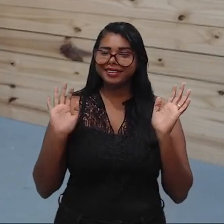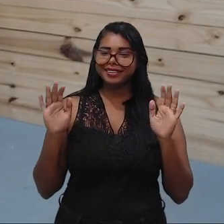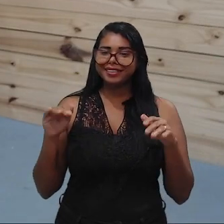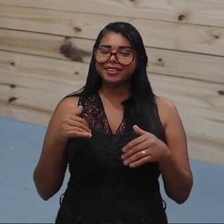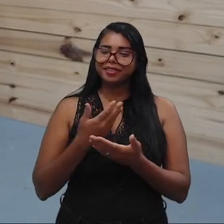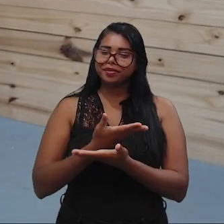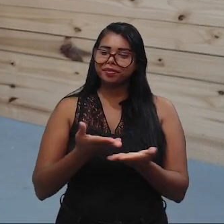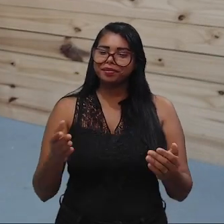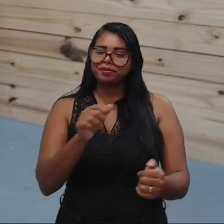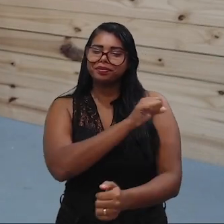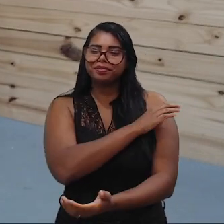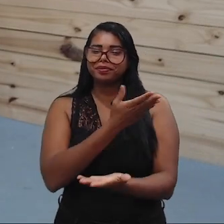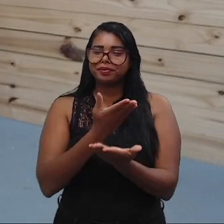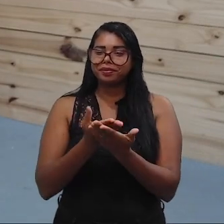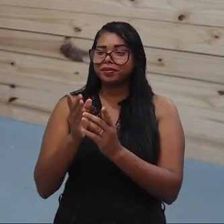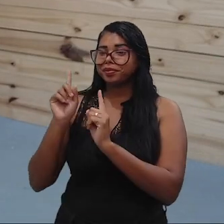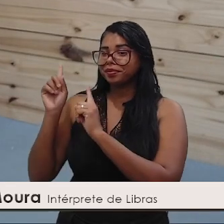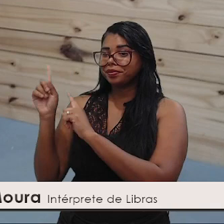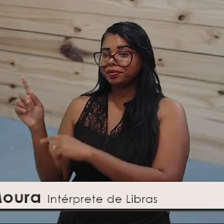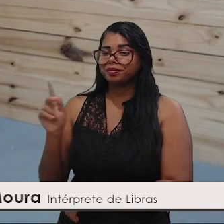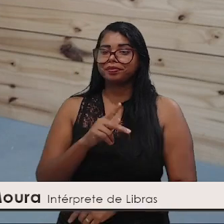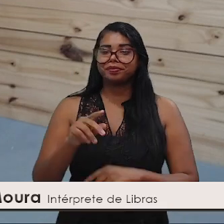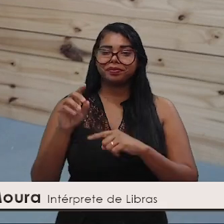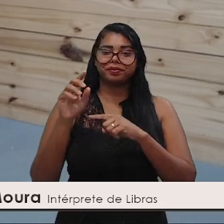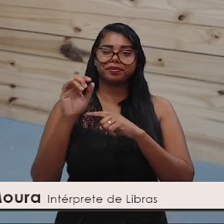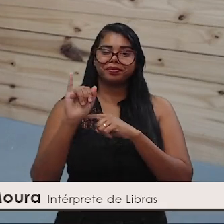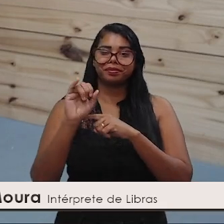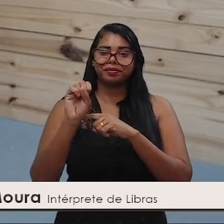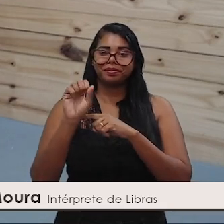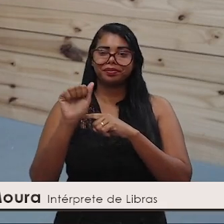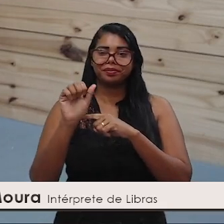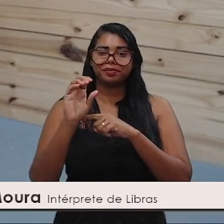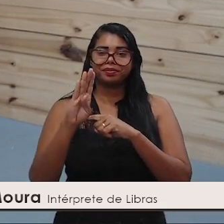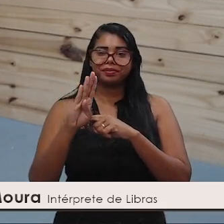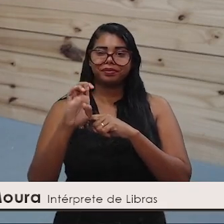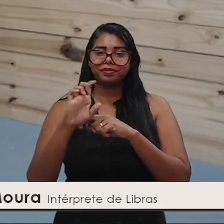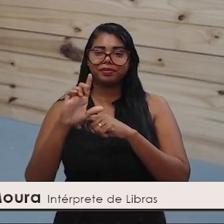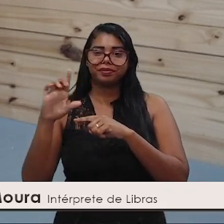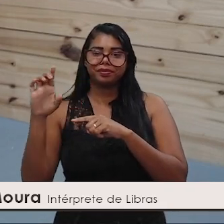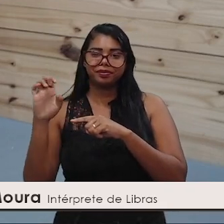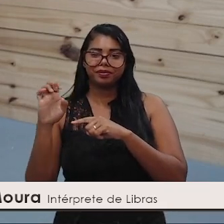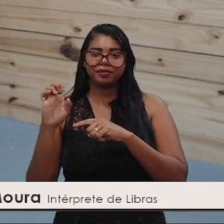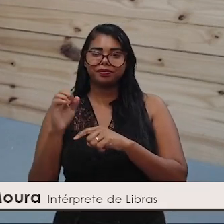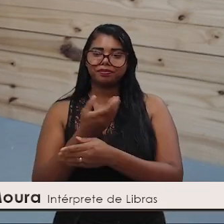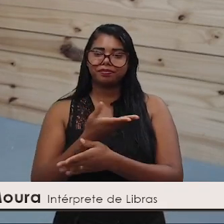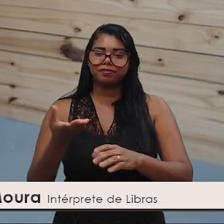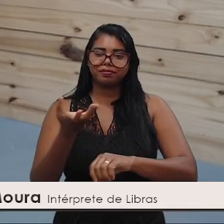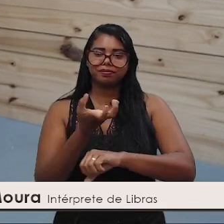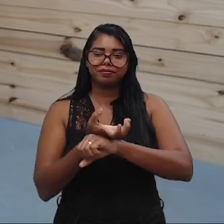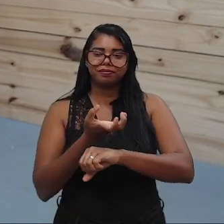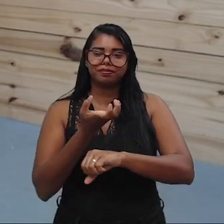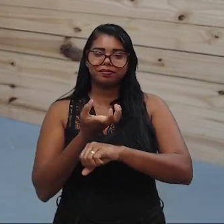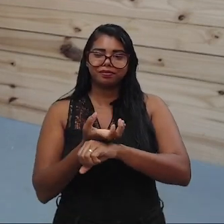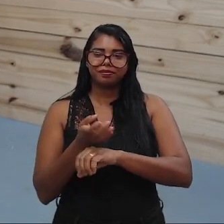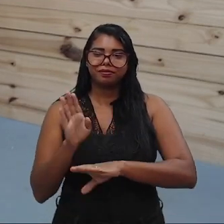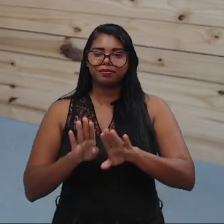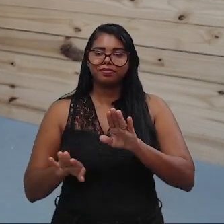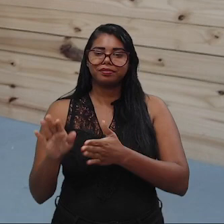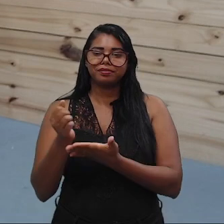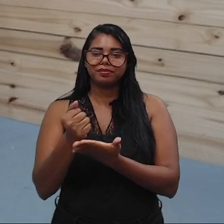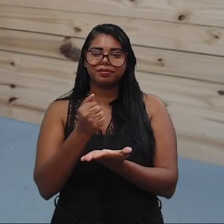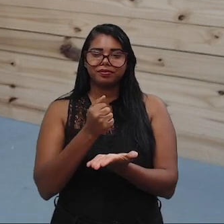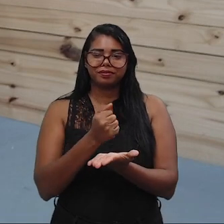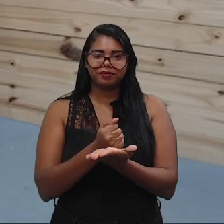Olá, estudante! Aqui é a professora Isabelle Domingos. É com grande prazer que eu inicio a disciplina Preservação de